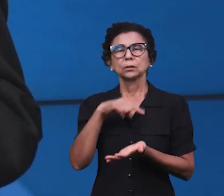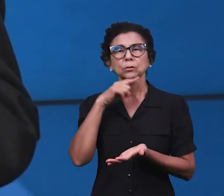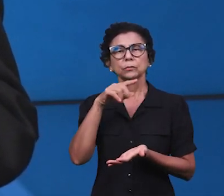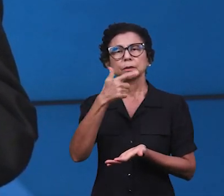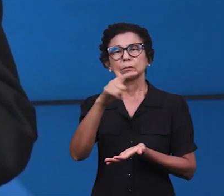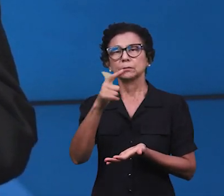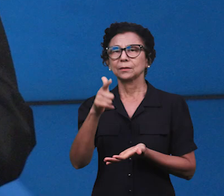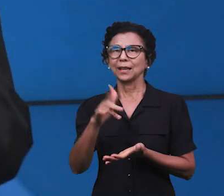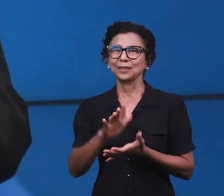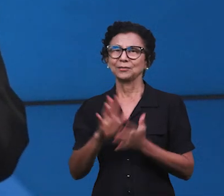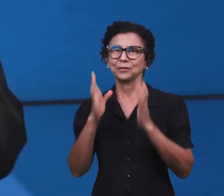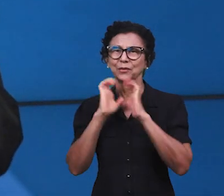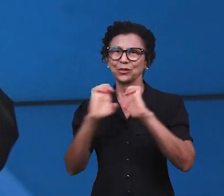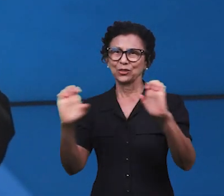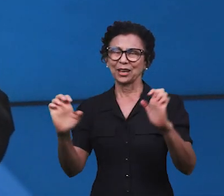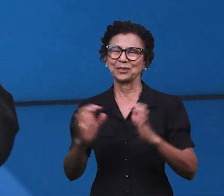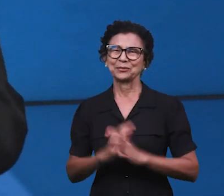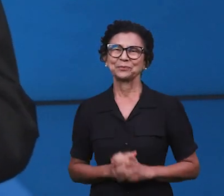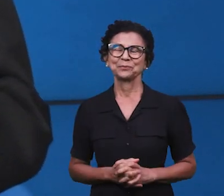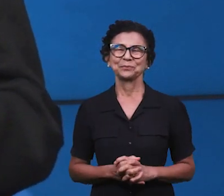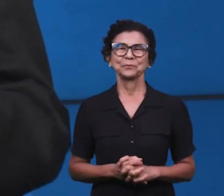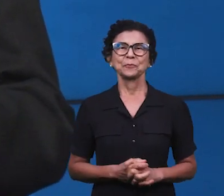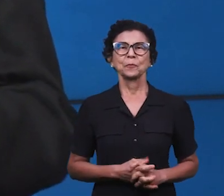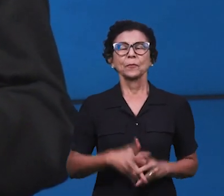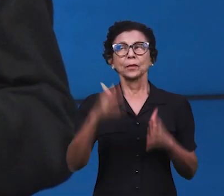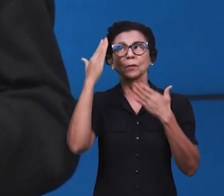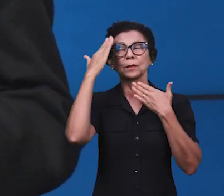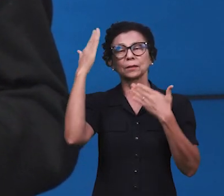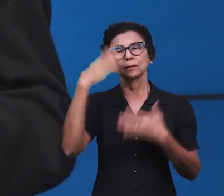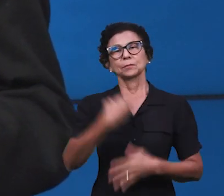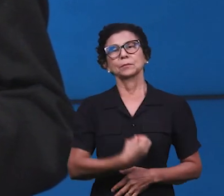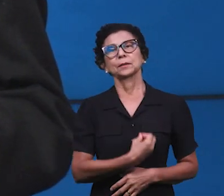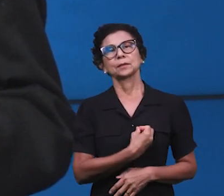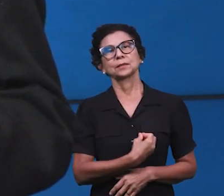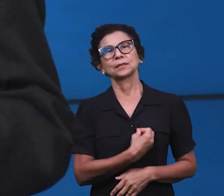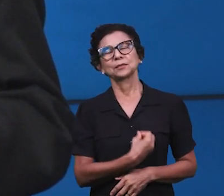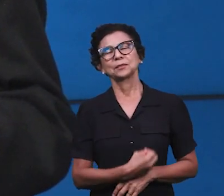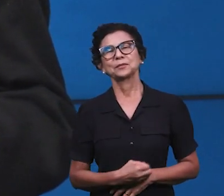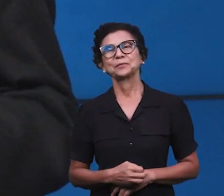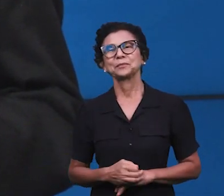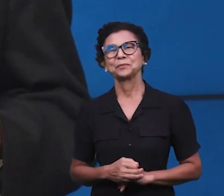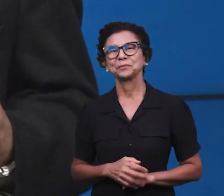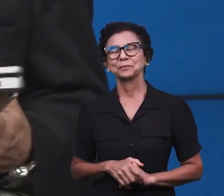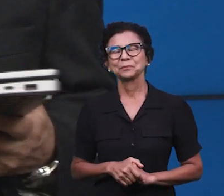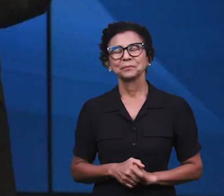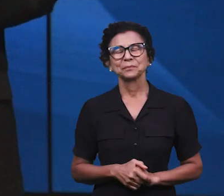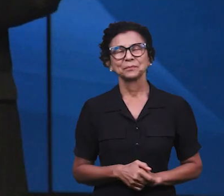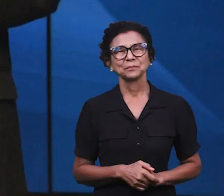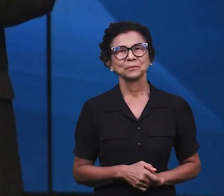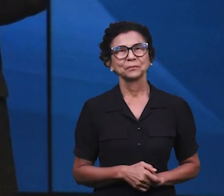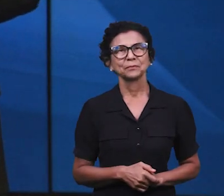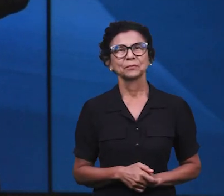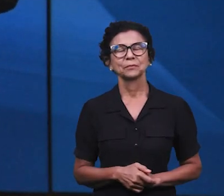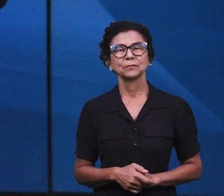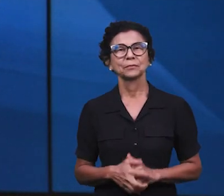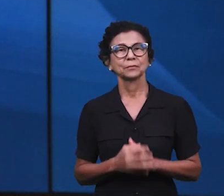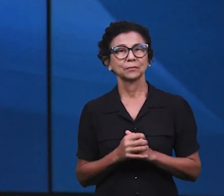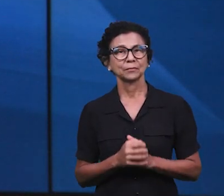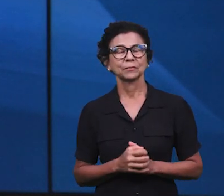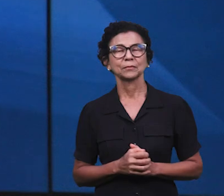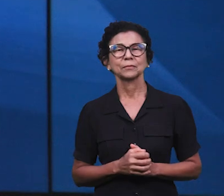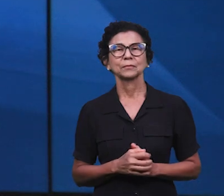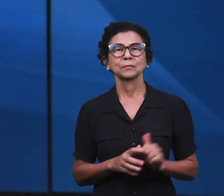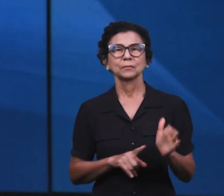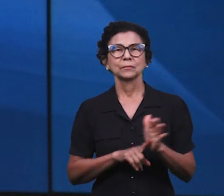Deus. Muito obrigado pela sua participação, irmã Liliane, lá de Goiânia, no estado de Goiás. Amém, irmãos? A terceira